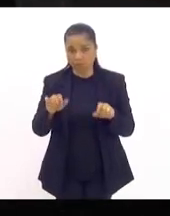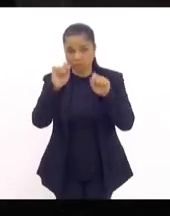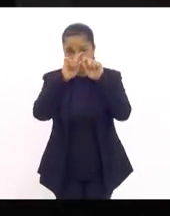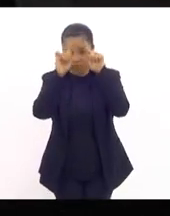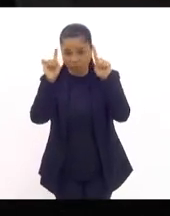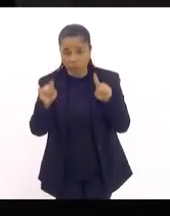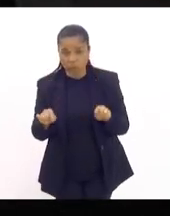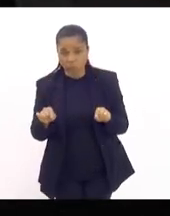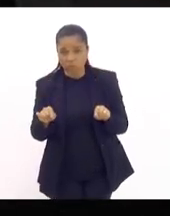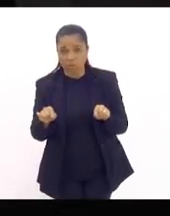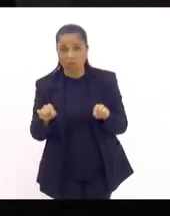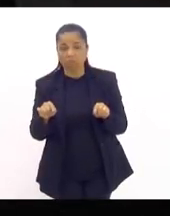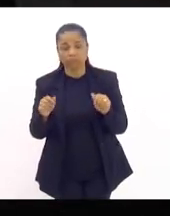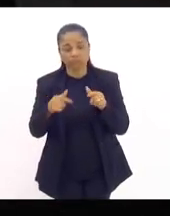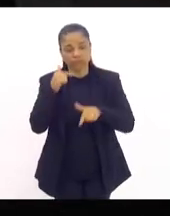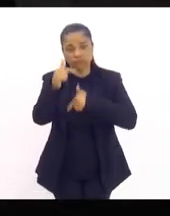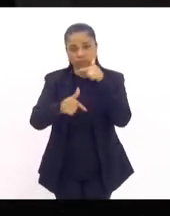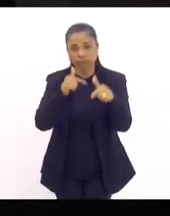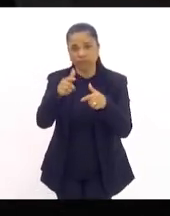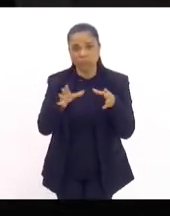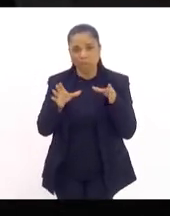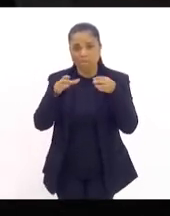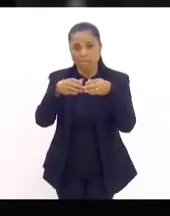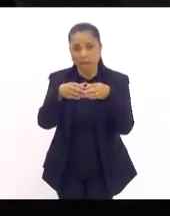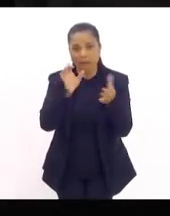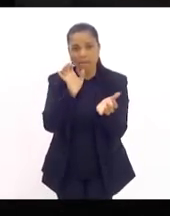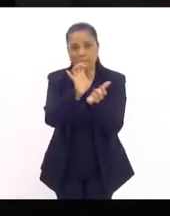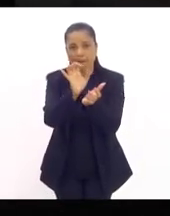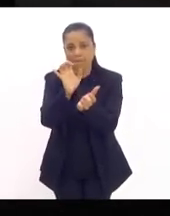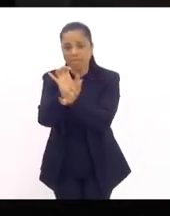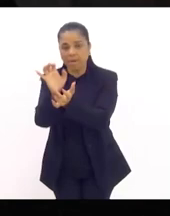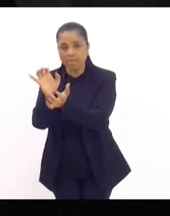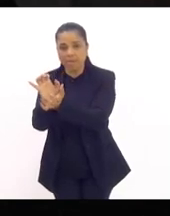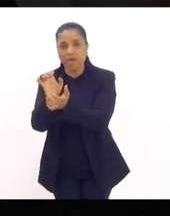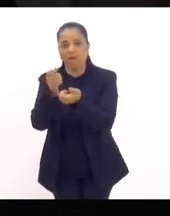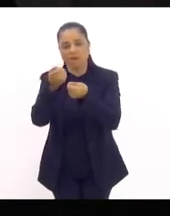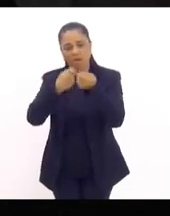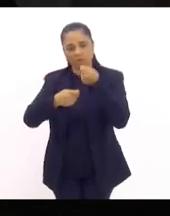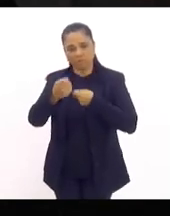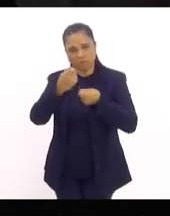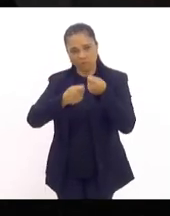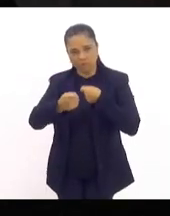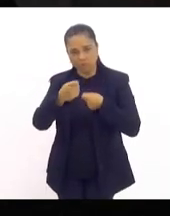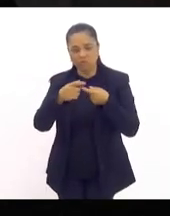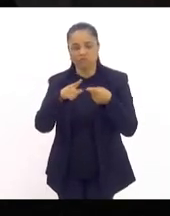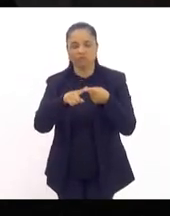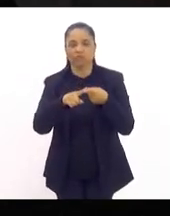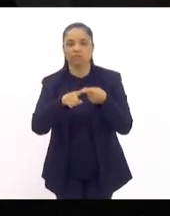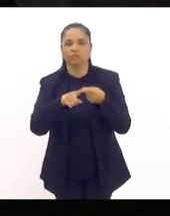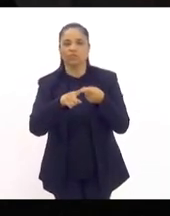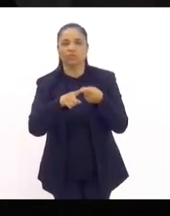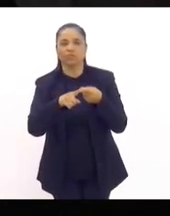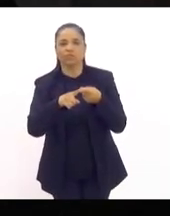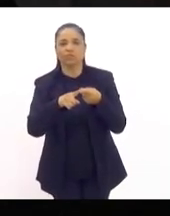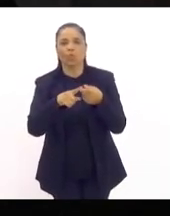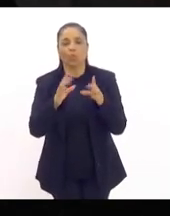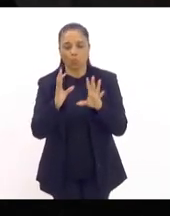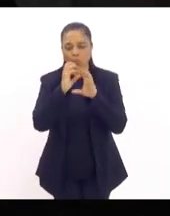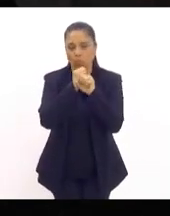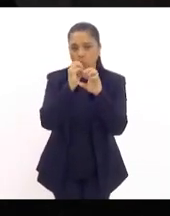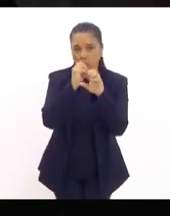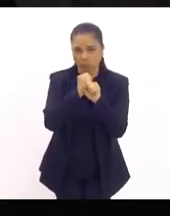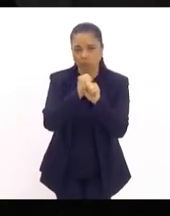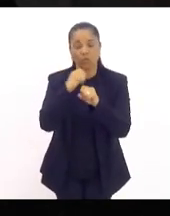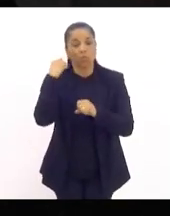para trabalhar em equipe, quais sejam o agente administrativo, o administrador, o contador, o